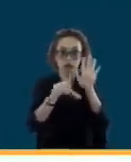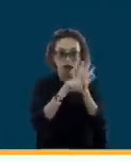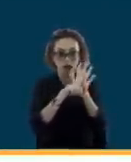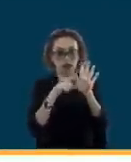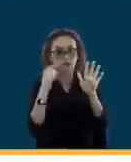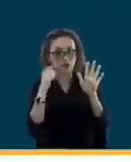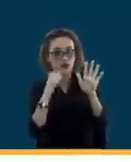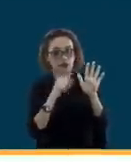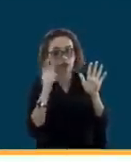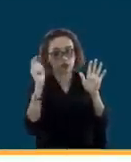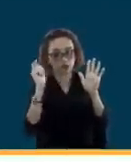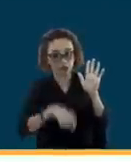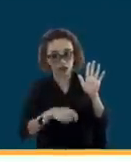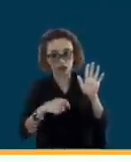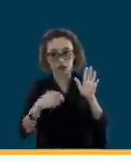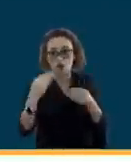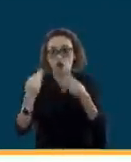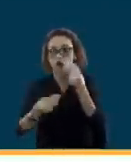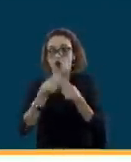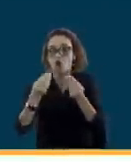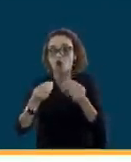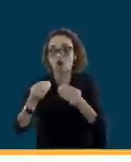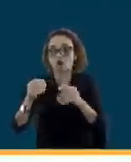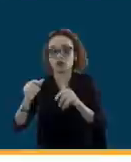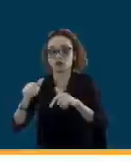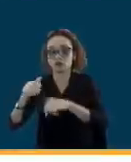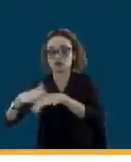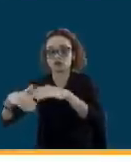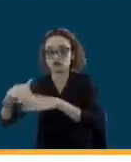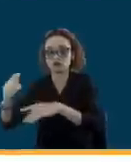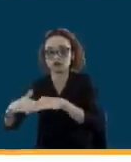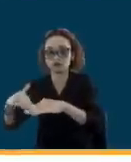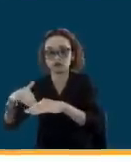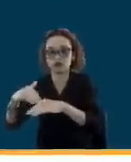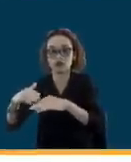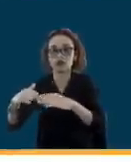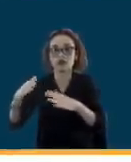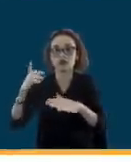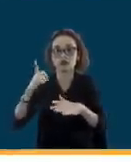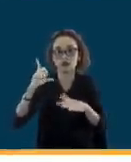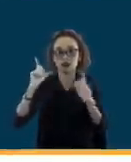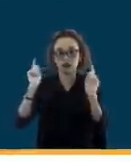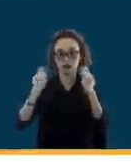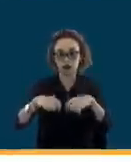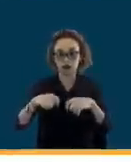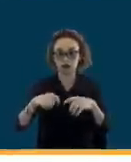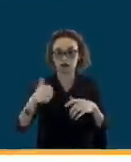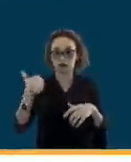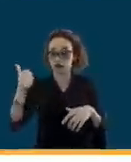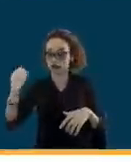local, tanto que os valores, no caso de espaço, de 3 mil a 10 mil por mês,